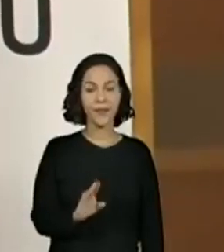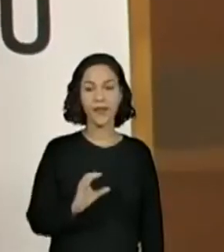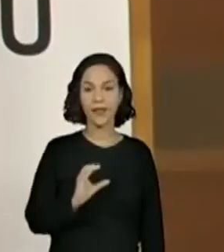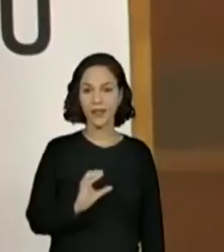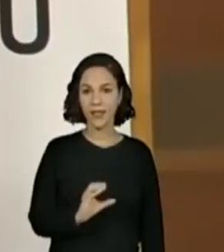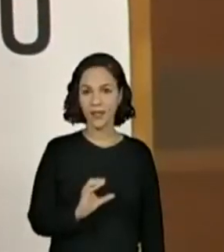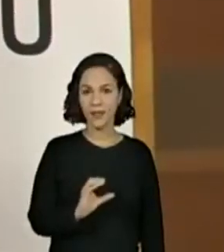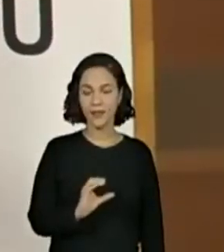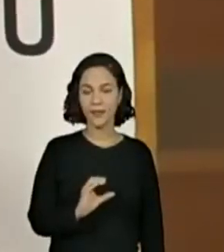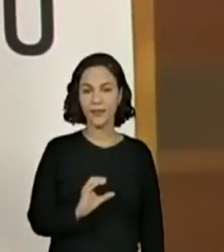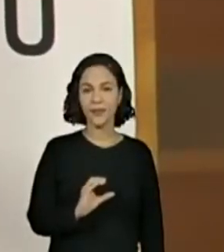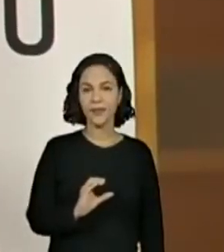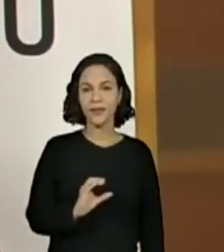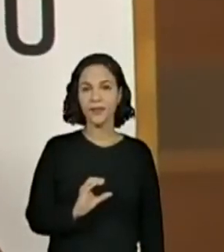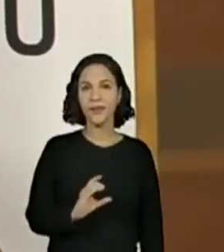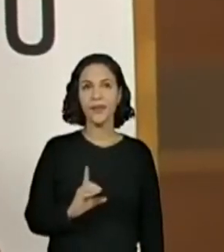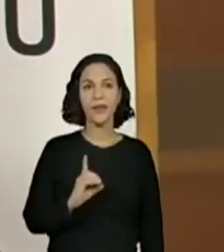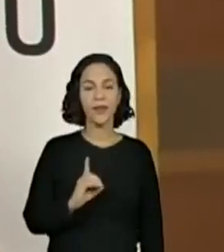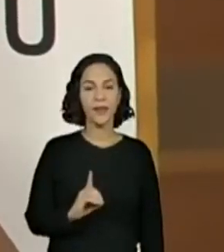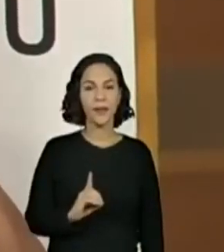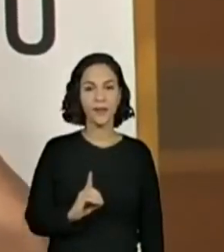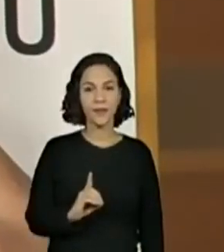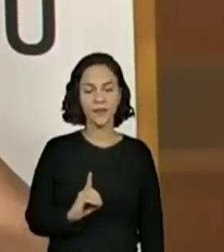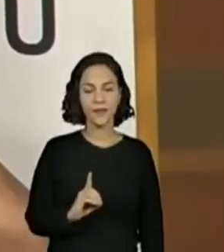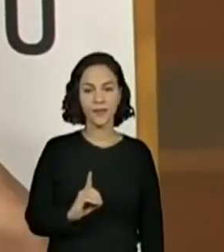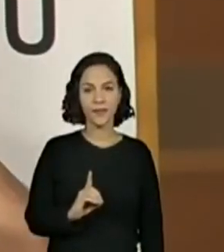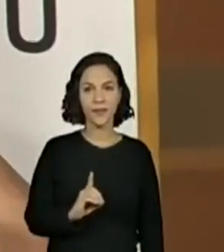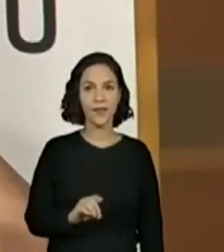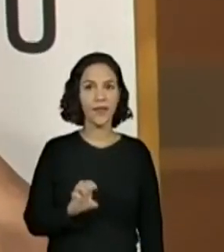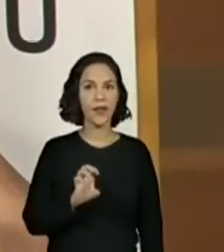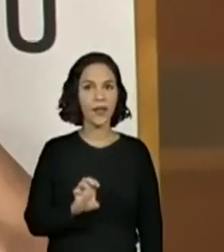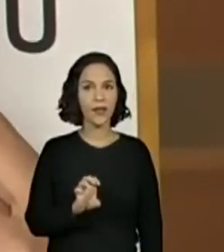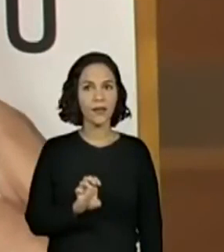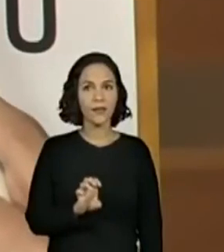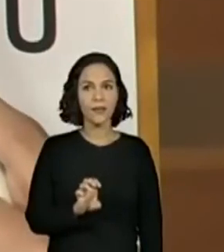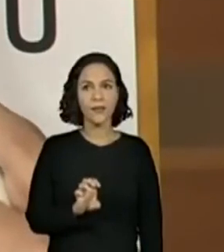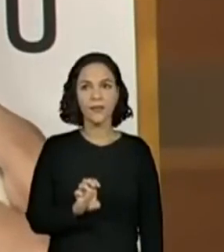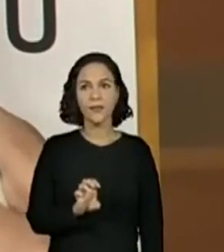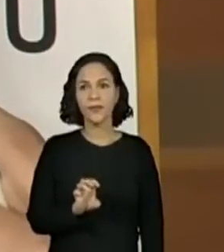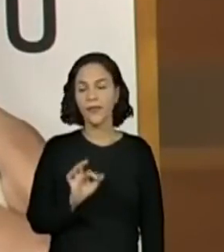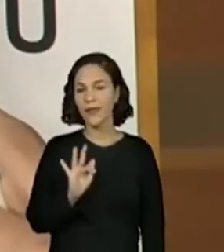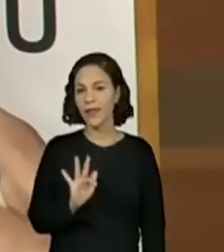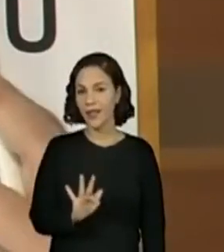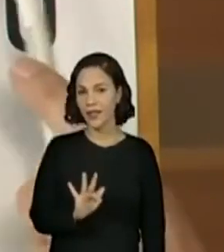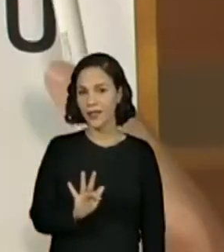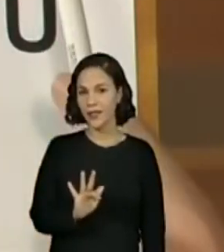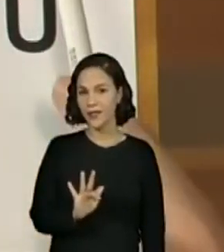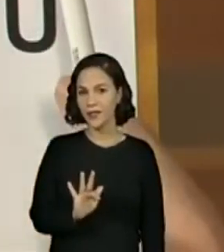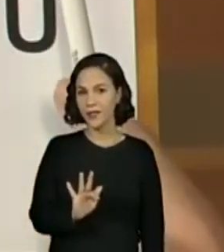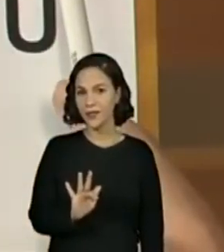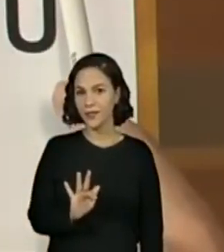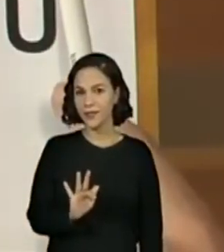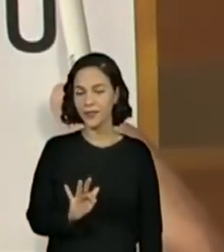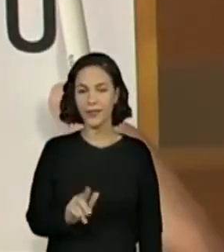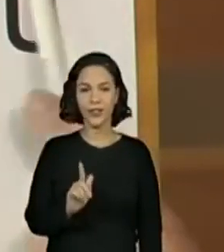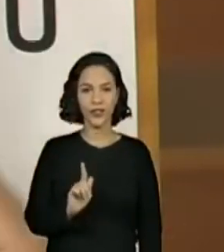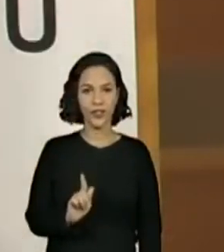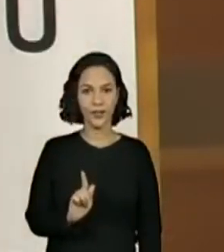C, D, E, F,